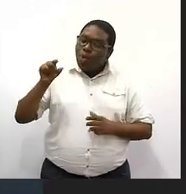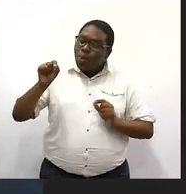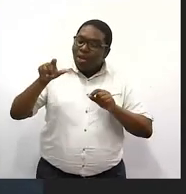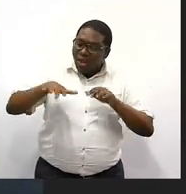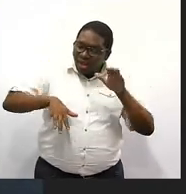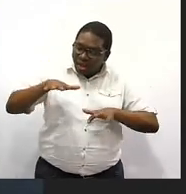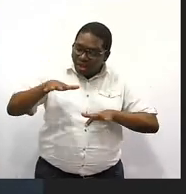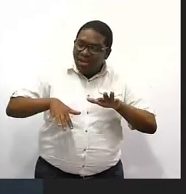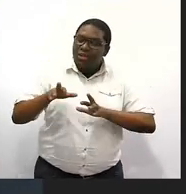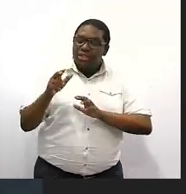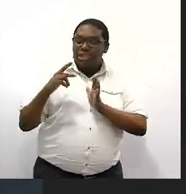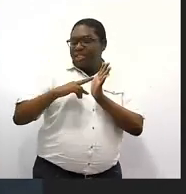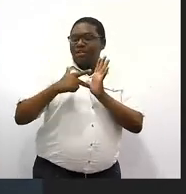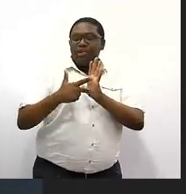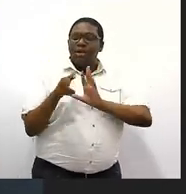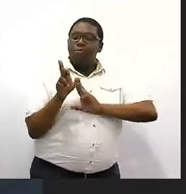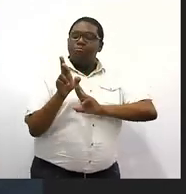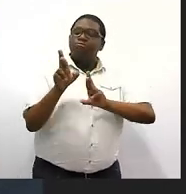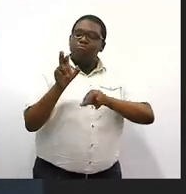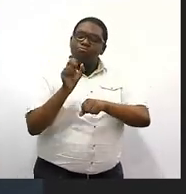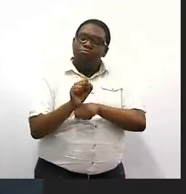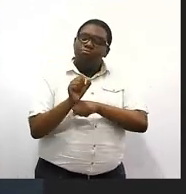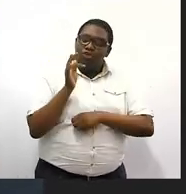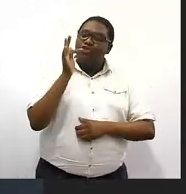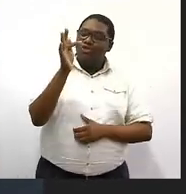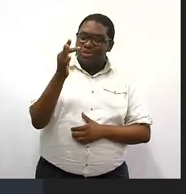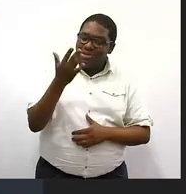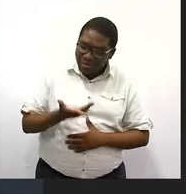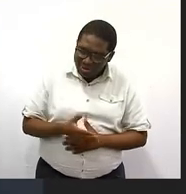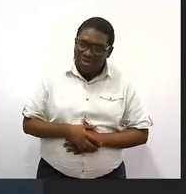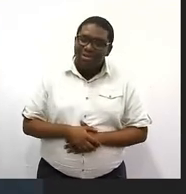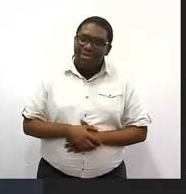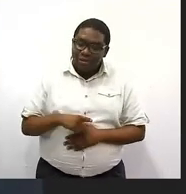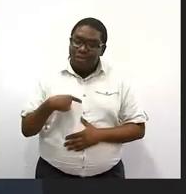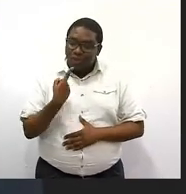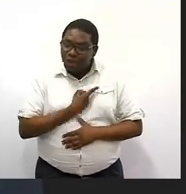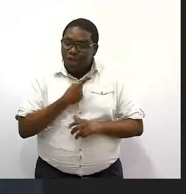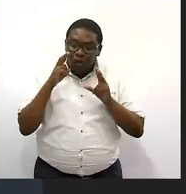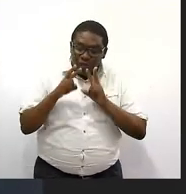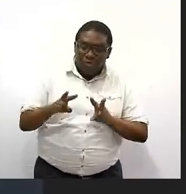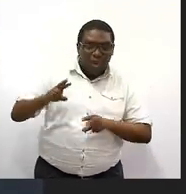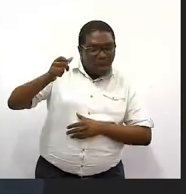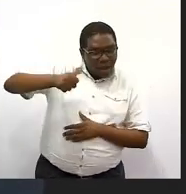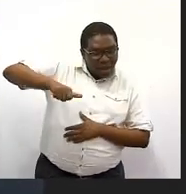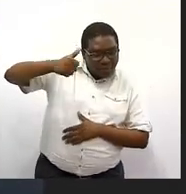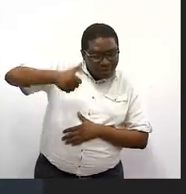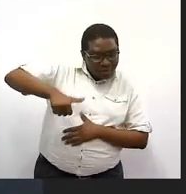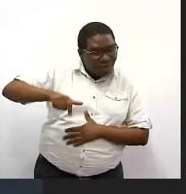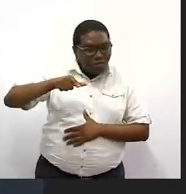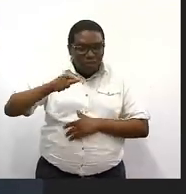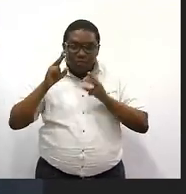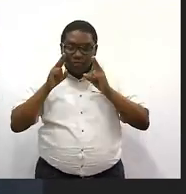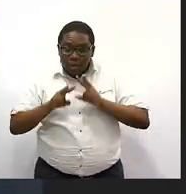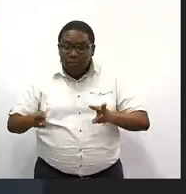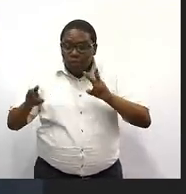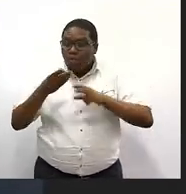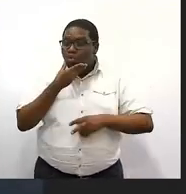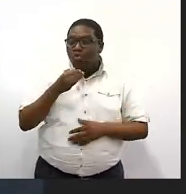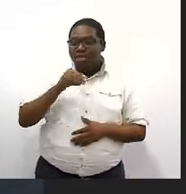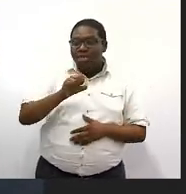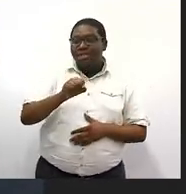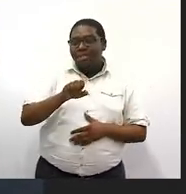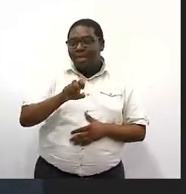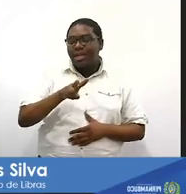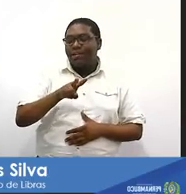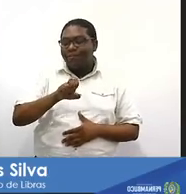de esperança. Daqui a pouco a gente vai analisar um pouco de trechos de Morte e Vida Severina, e você vai ver que o Severino Retirante,